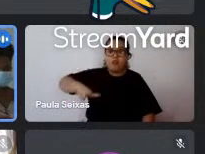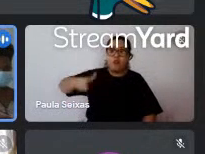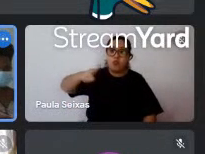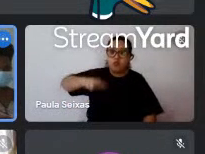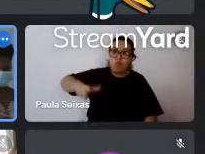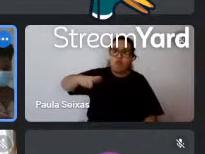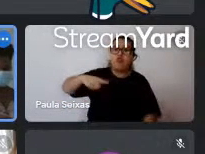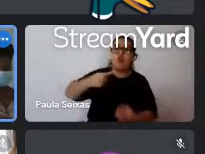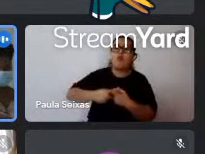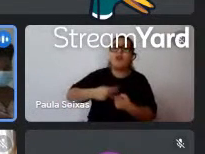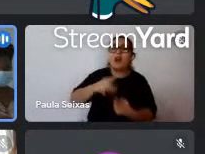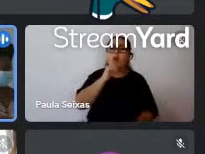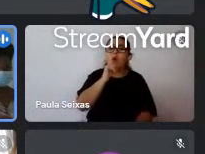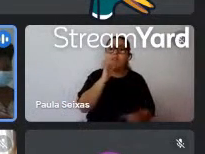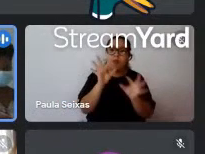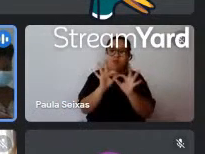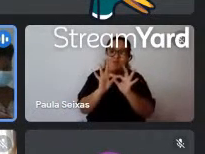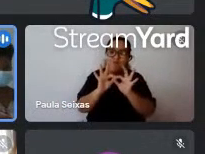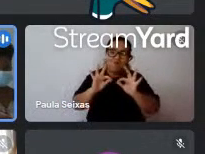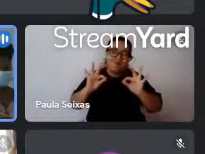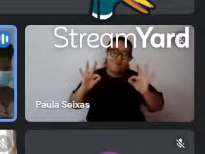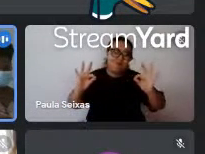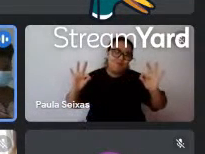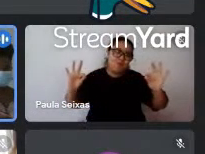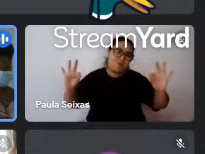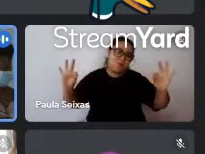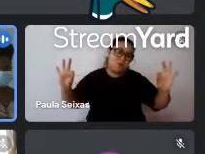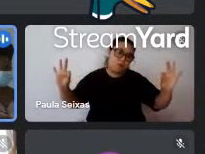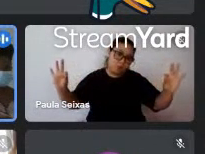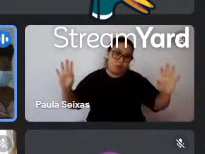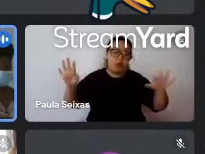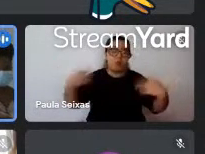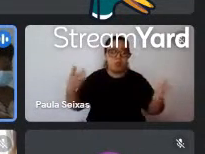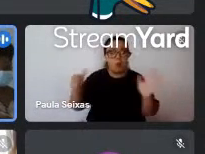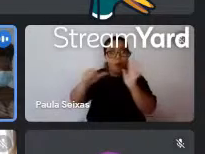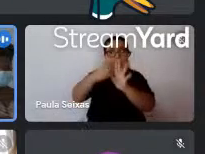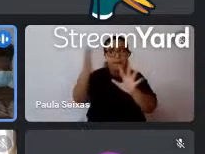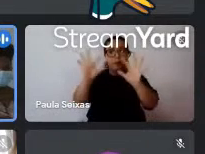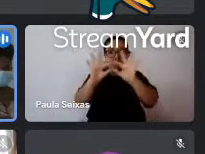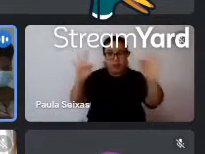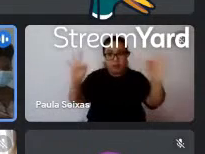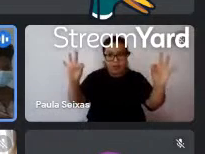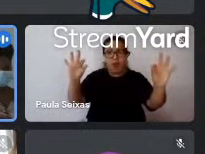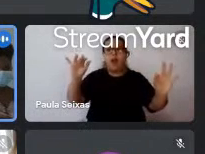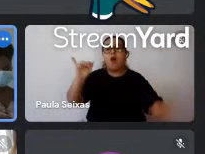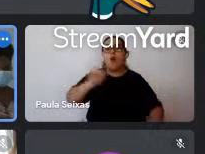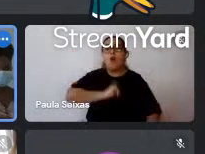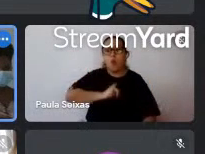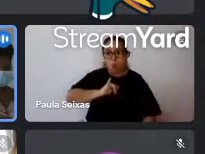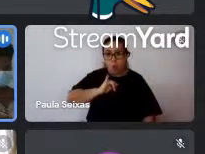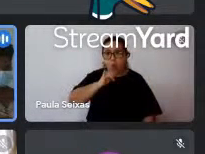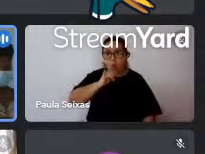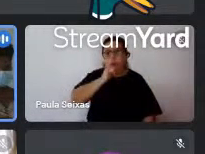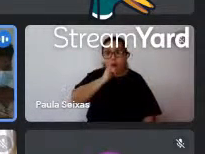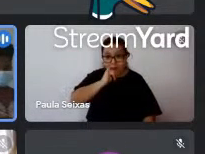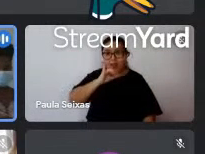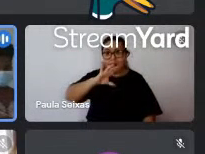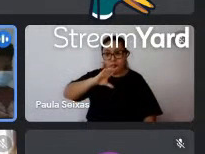exemplos curtos. Então, a primeira linha é o exemplo, né, na língua cabo-verdiana. A segunda linha,